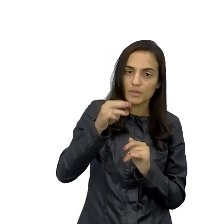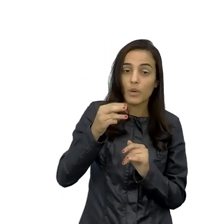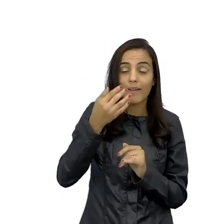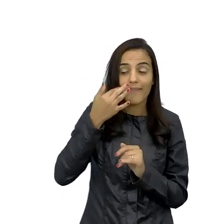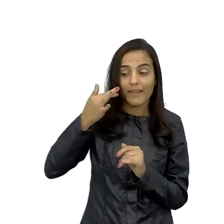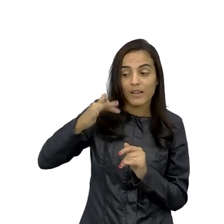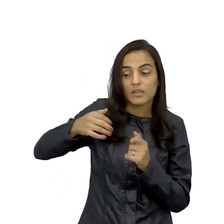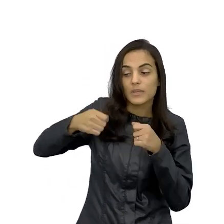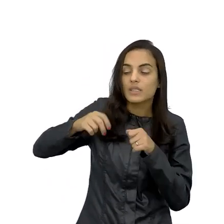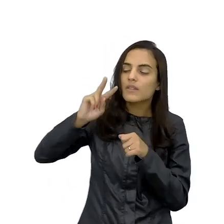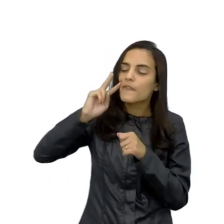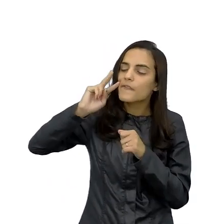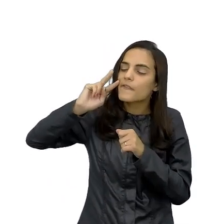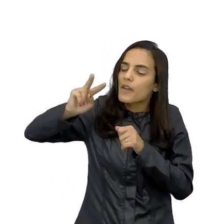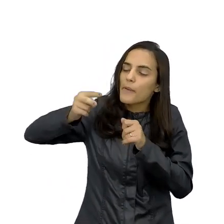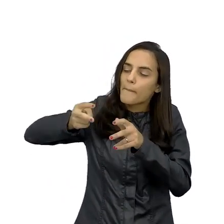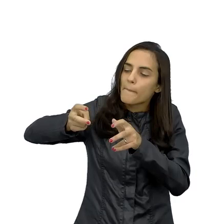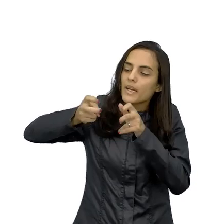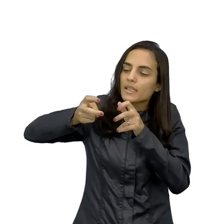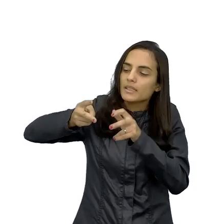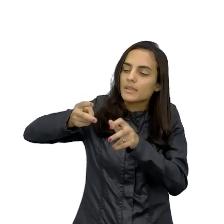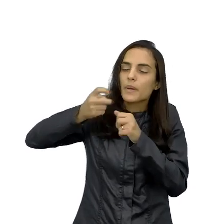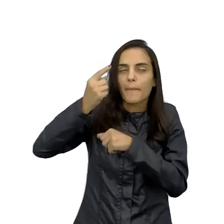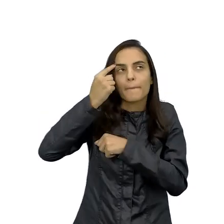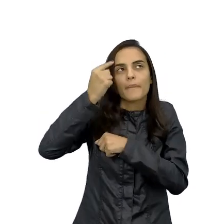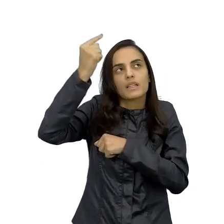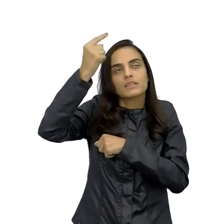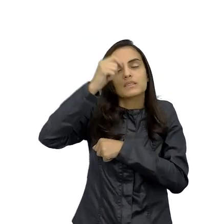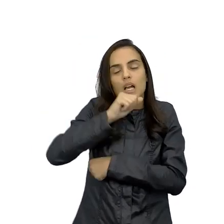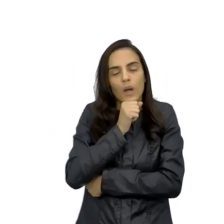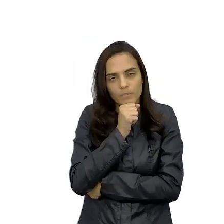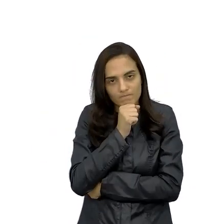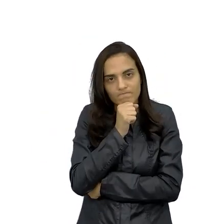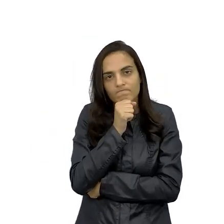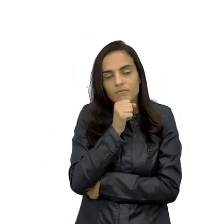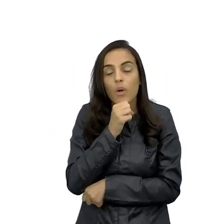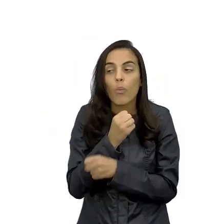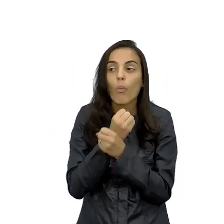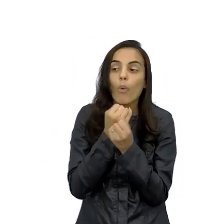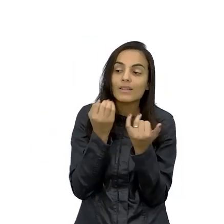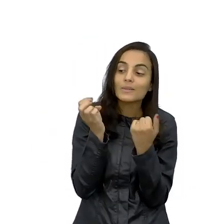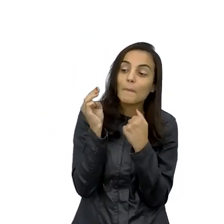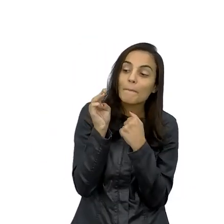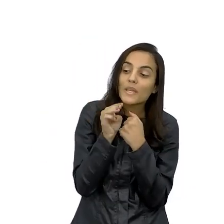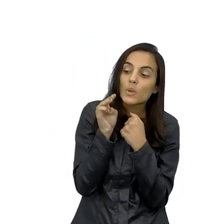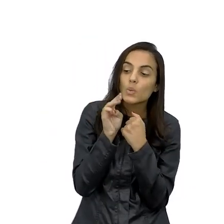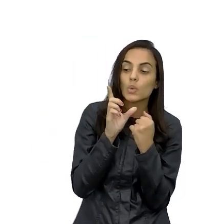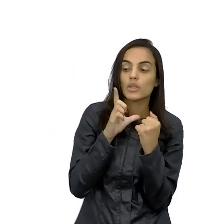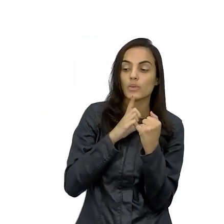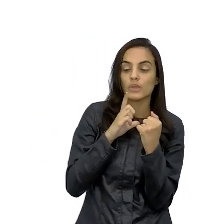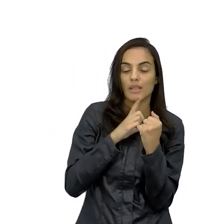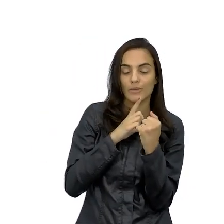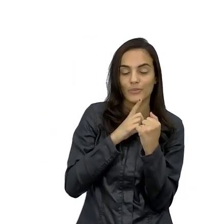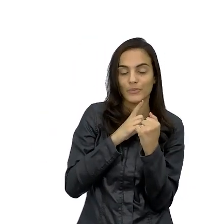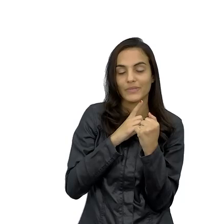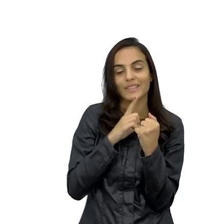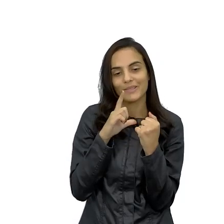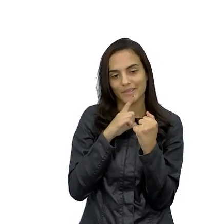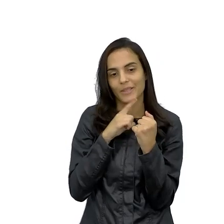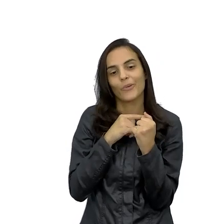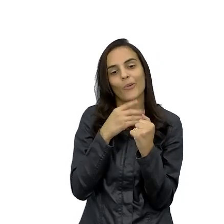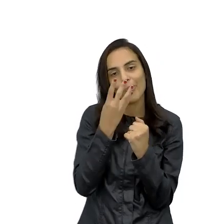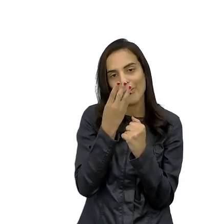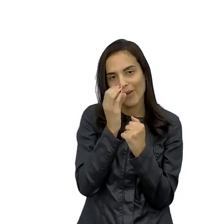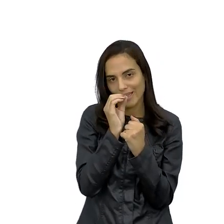essa conexão de pensar aditivamente quantos minutos eu tenho aqui. Eu tenho, portanto,